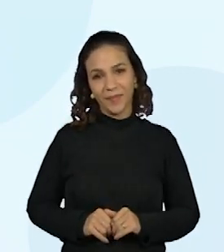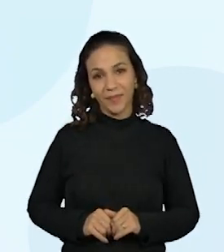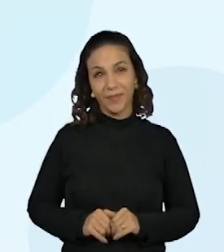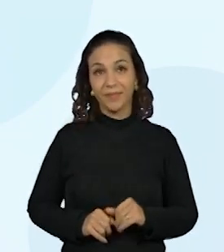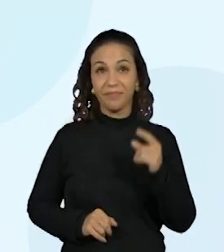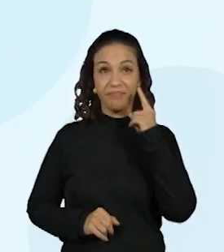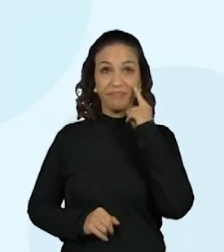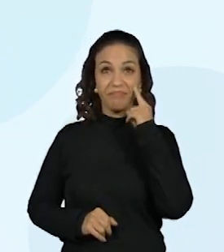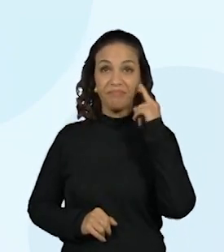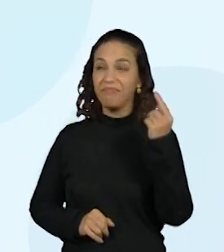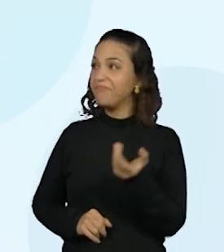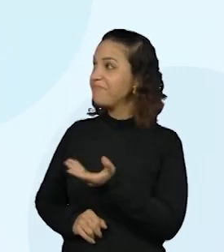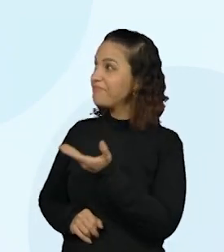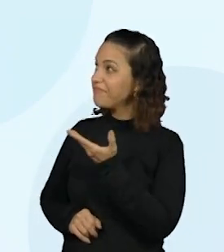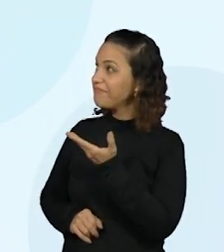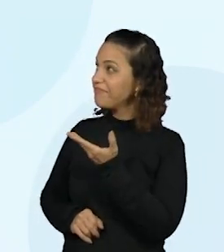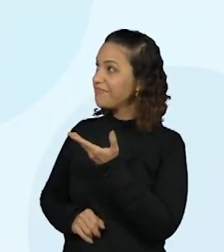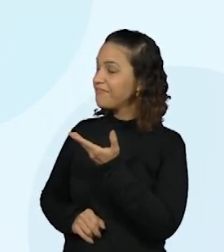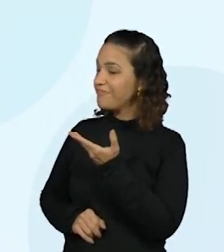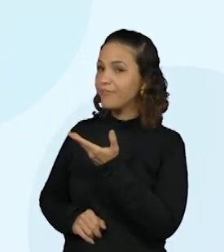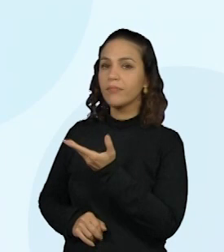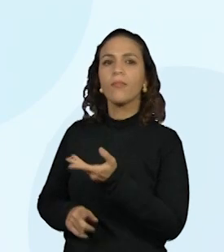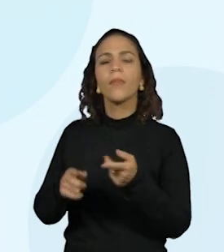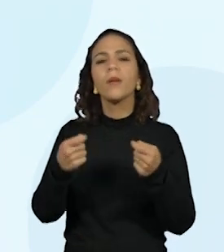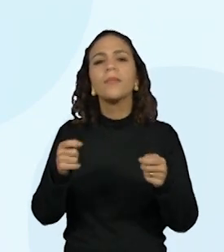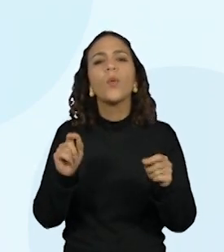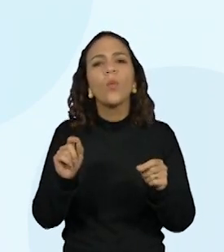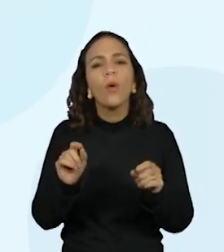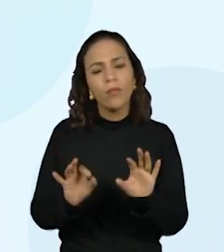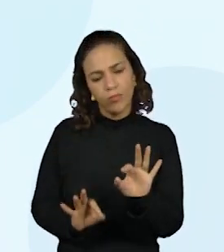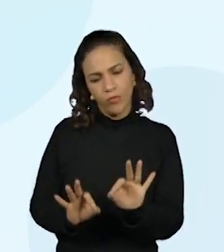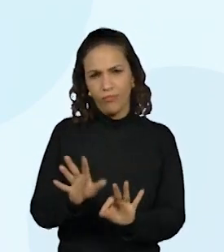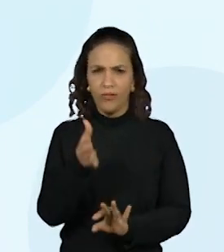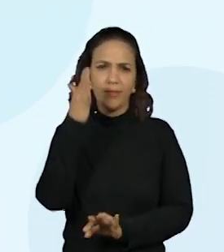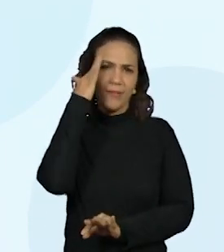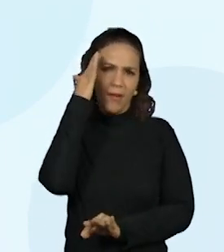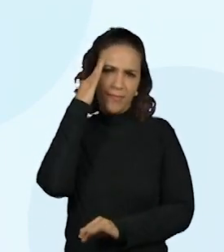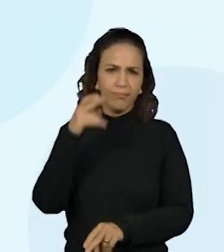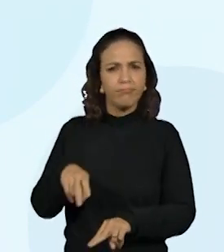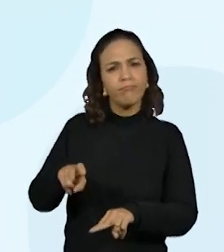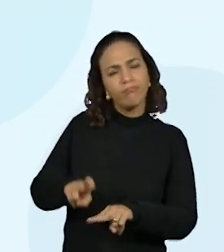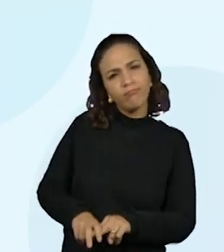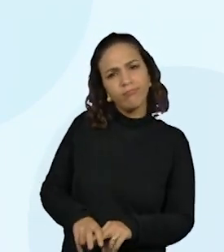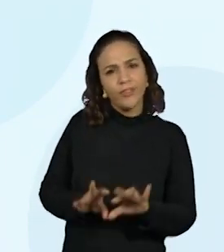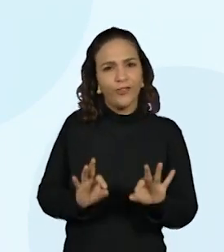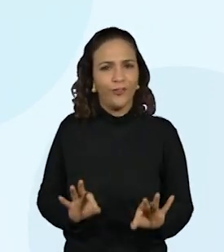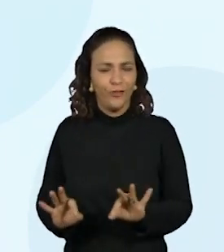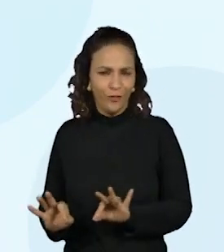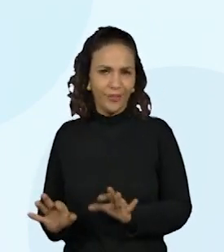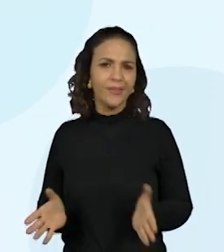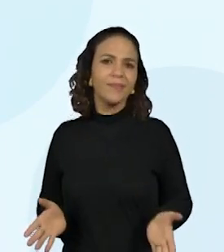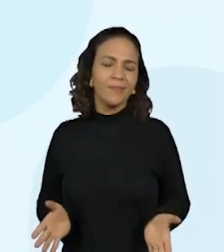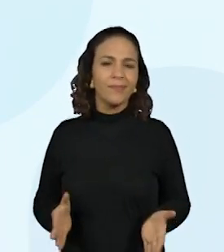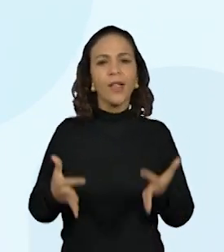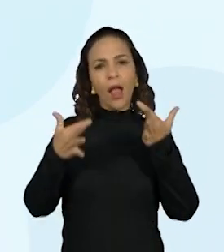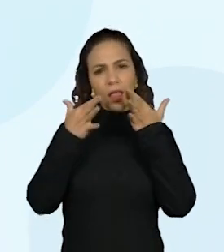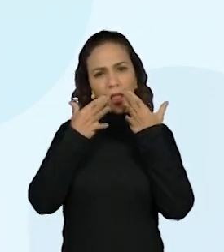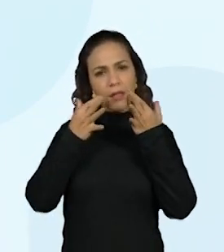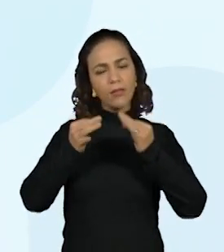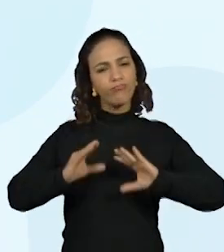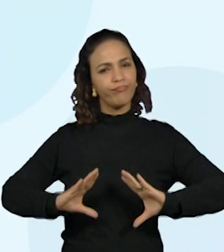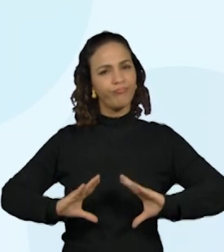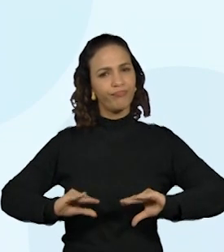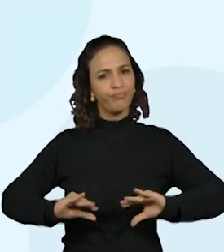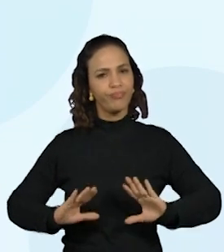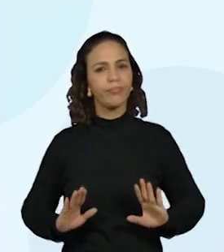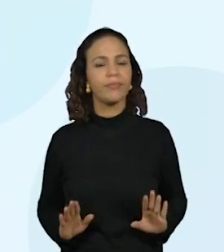Vejam, vocês devem estar organizados para acompanharem essa aula, vocês já sabem disso. Organizados na cadeira, sentados de modo